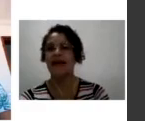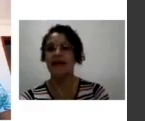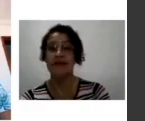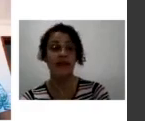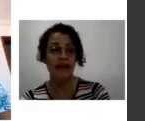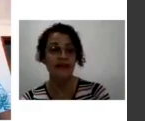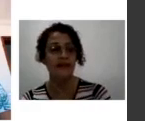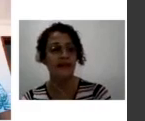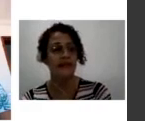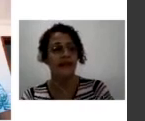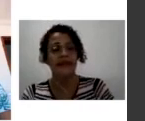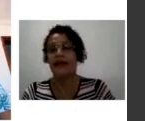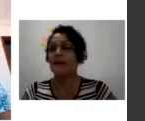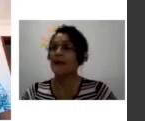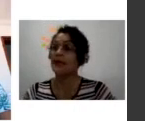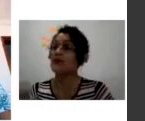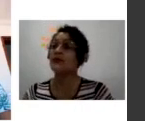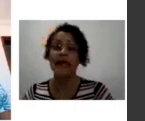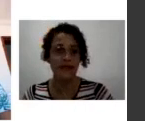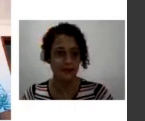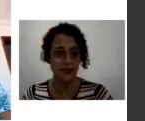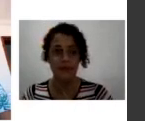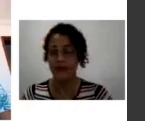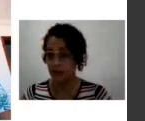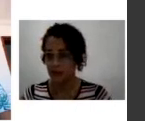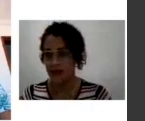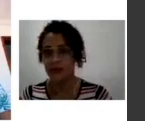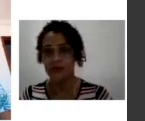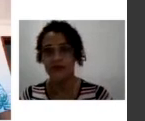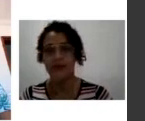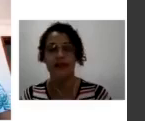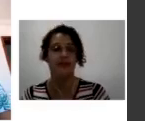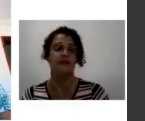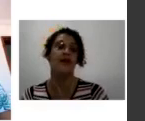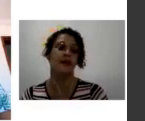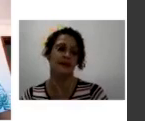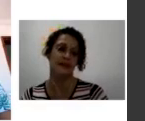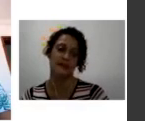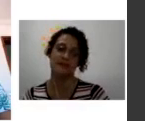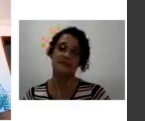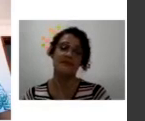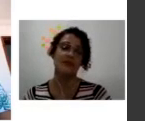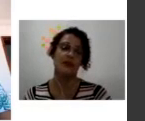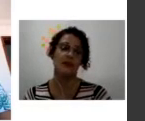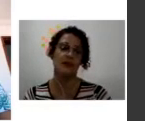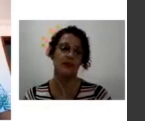para ajudar a preparar questionário, né, para os alunos lá do Colégio Estadual Rotary.